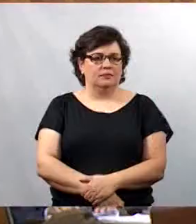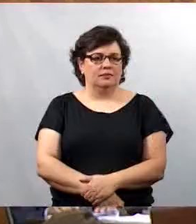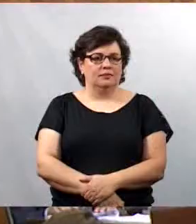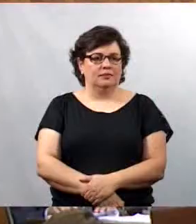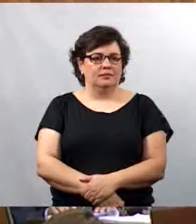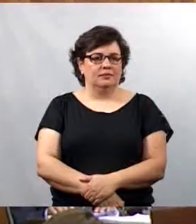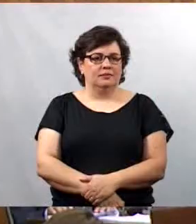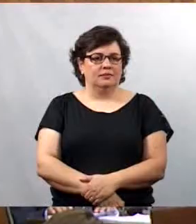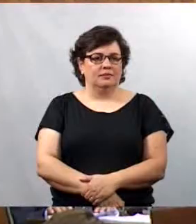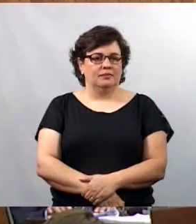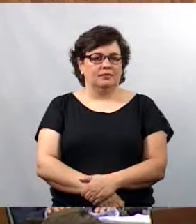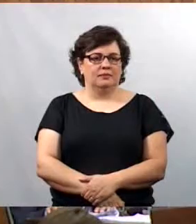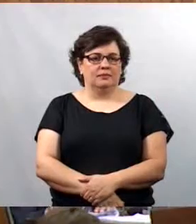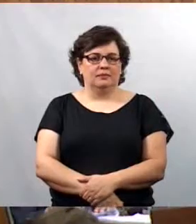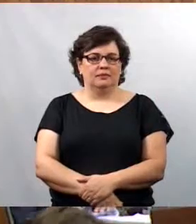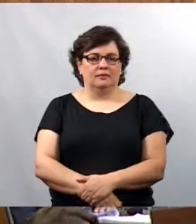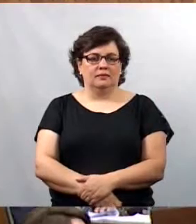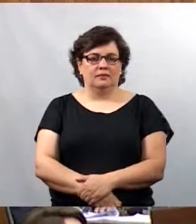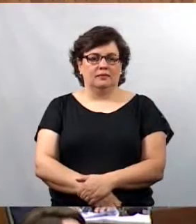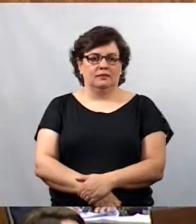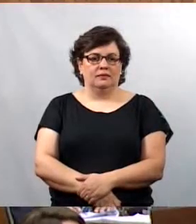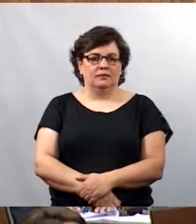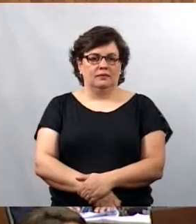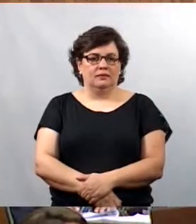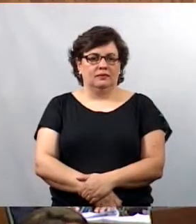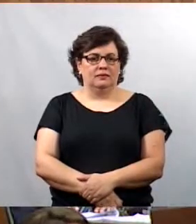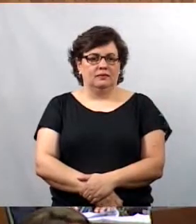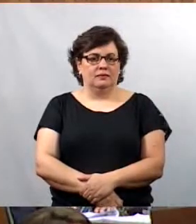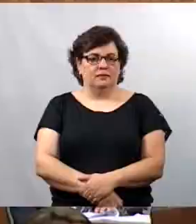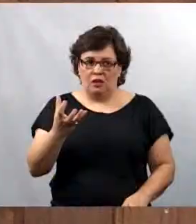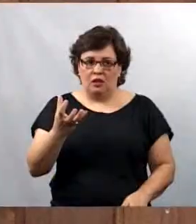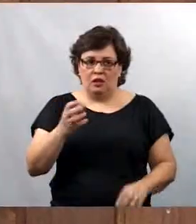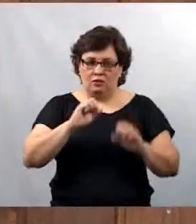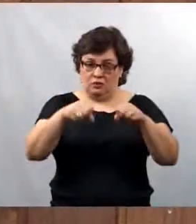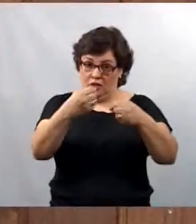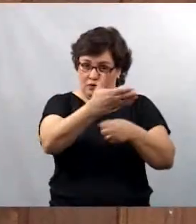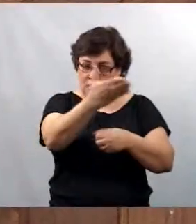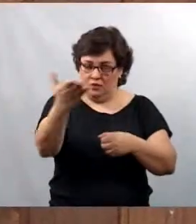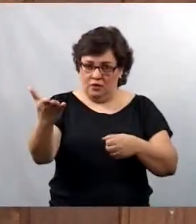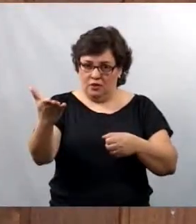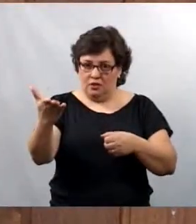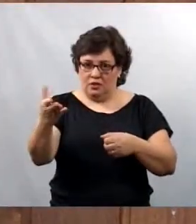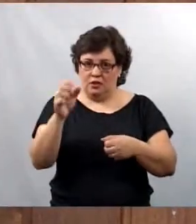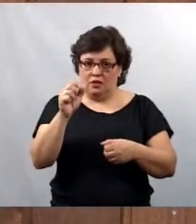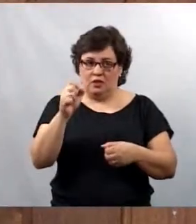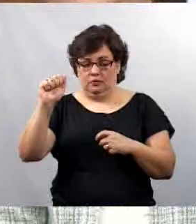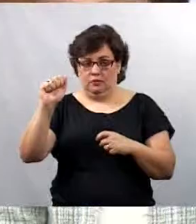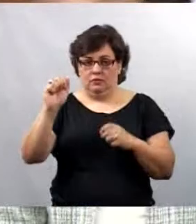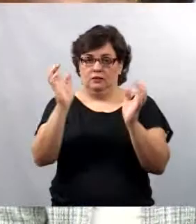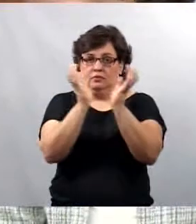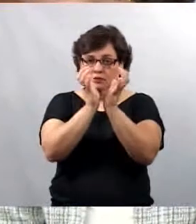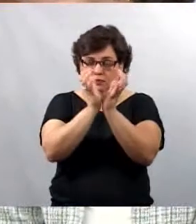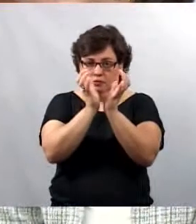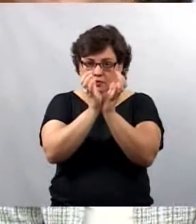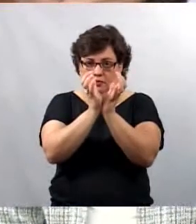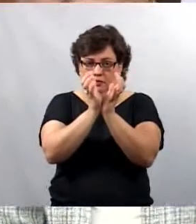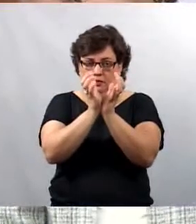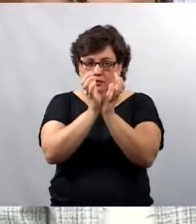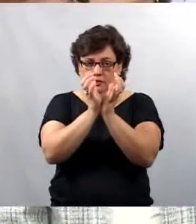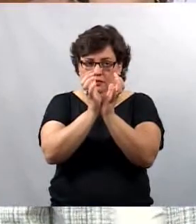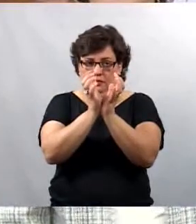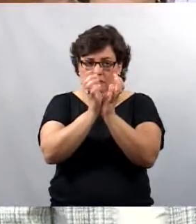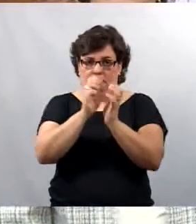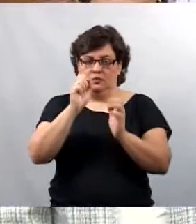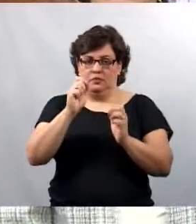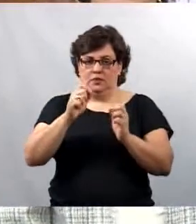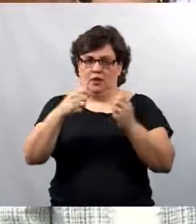plenário a sessão de ontem teve ainda um momento especial de homenagem ao banco de leite humano de Marília a proposta